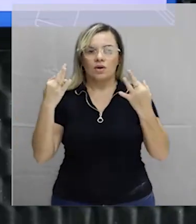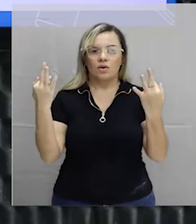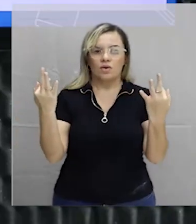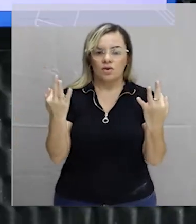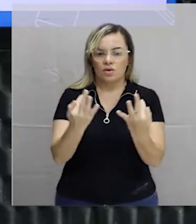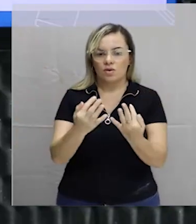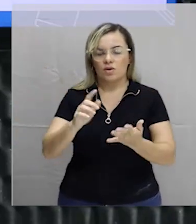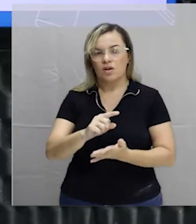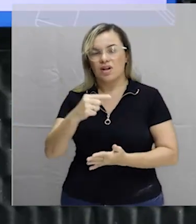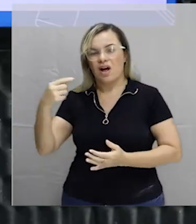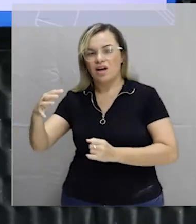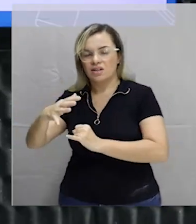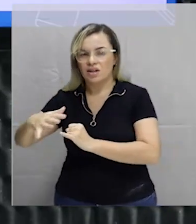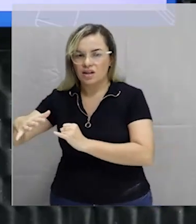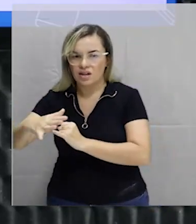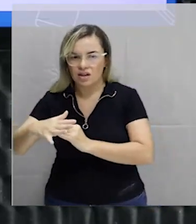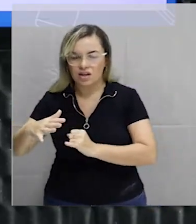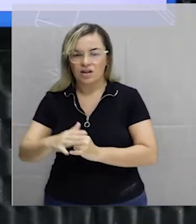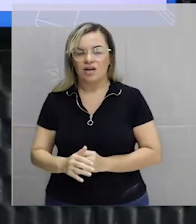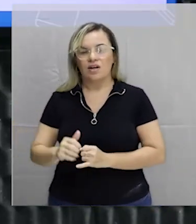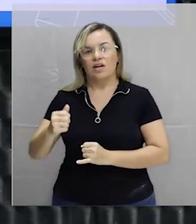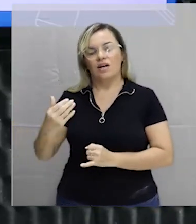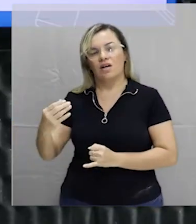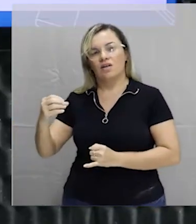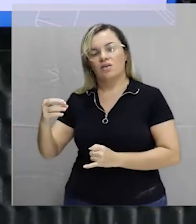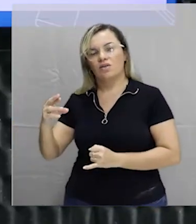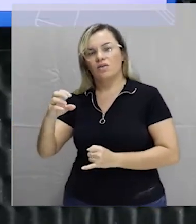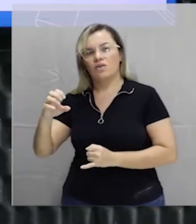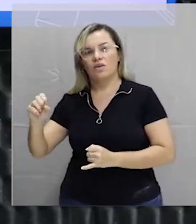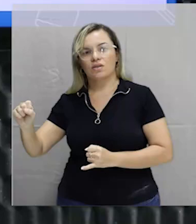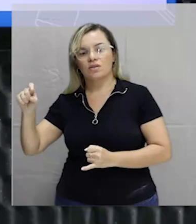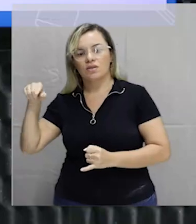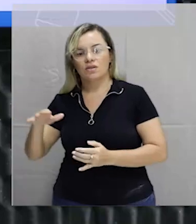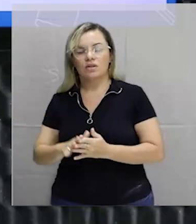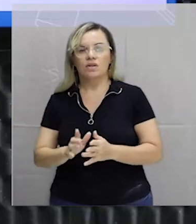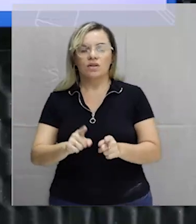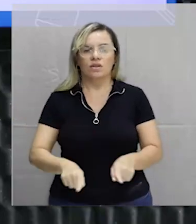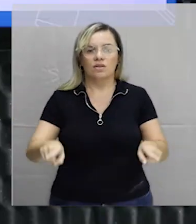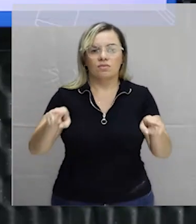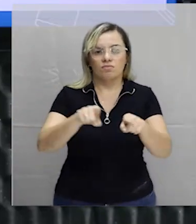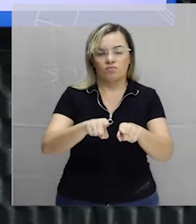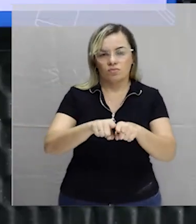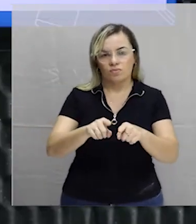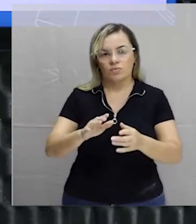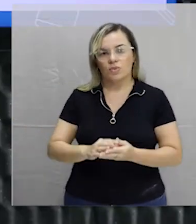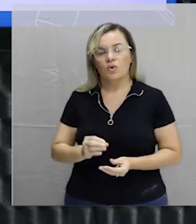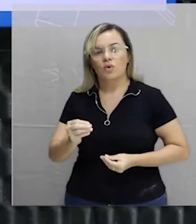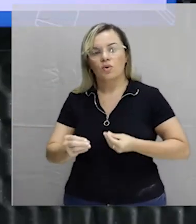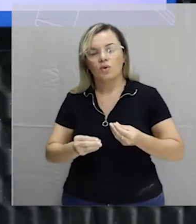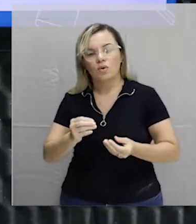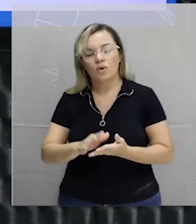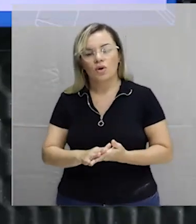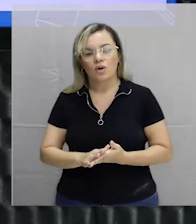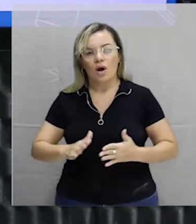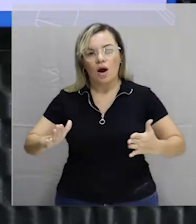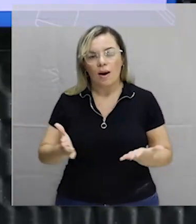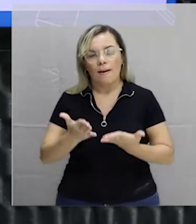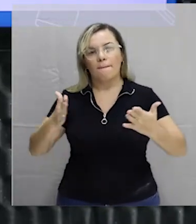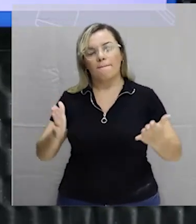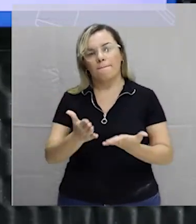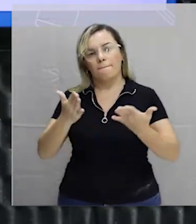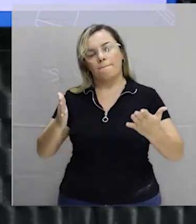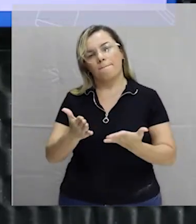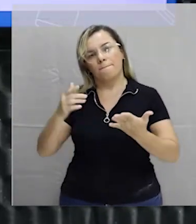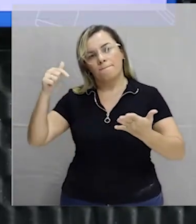ilha de Açores, as chamadas famílias açorianas. Além disso, como uma forma de estimular